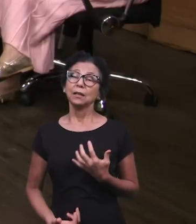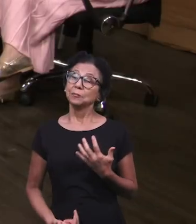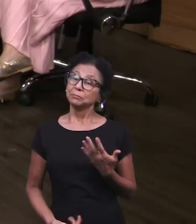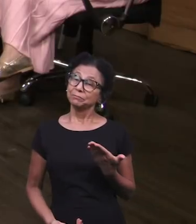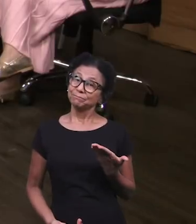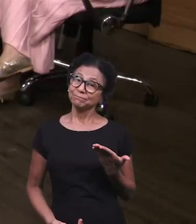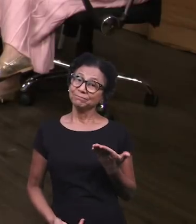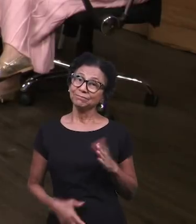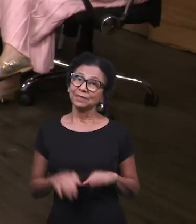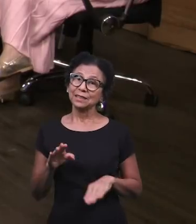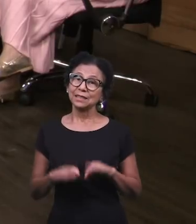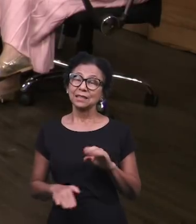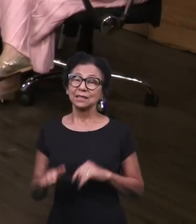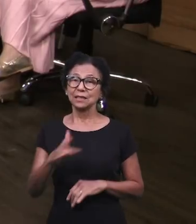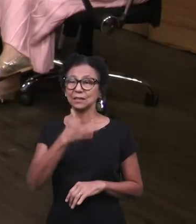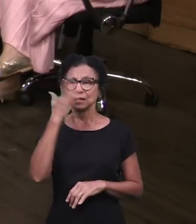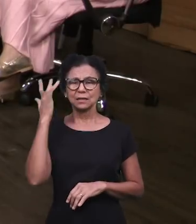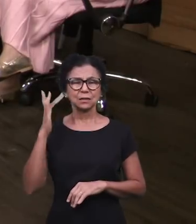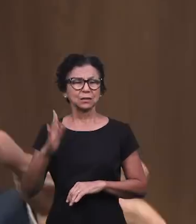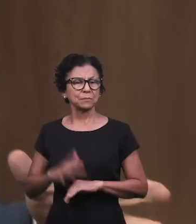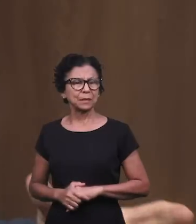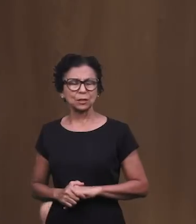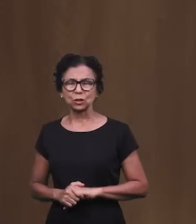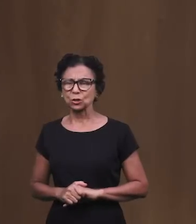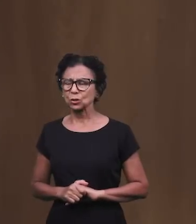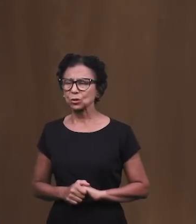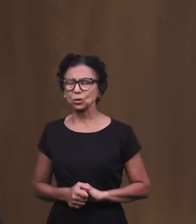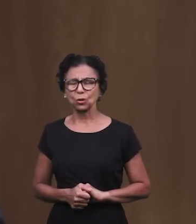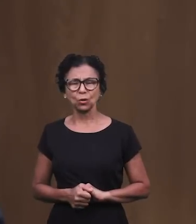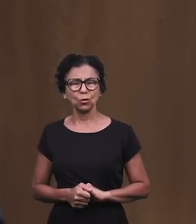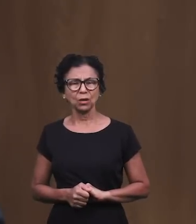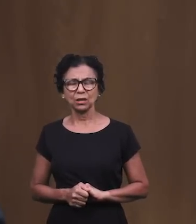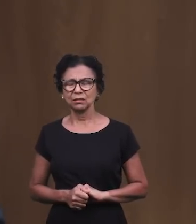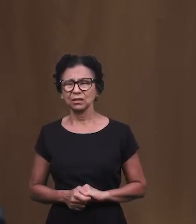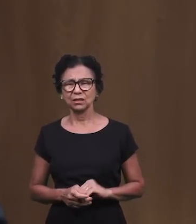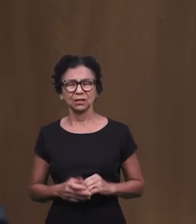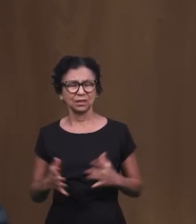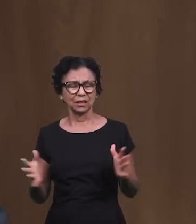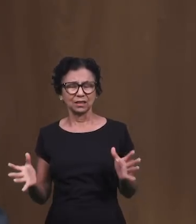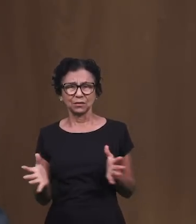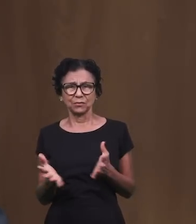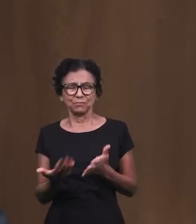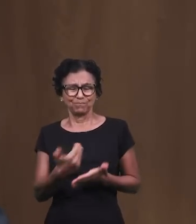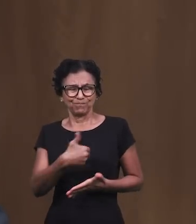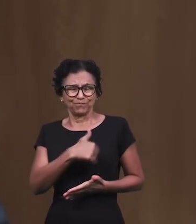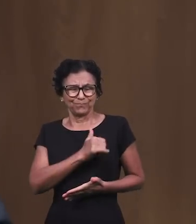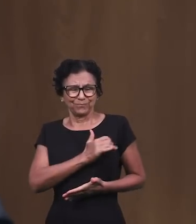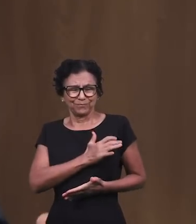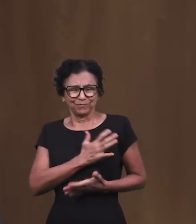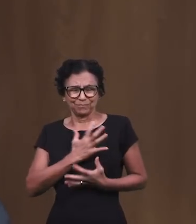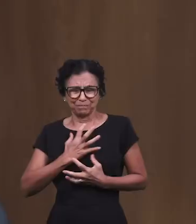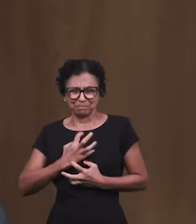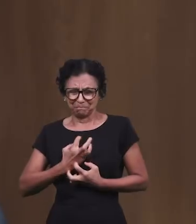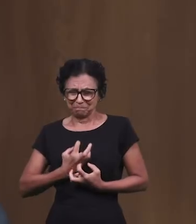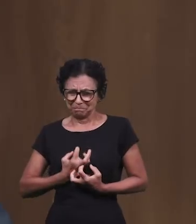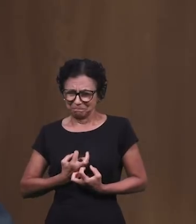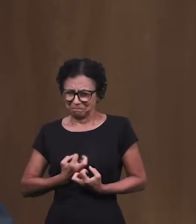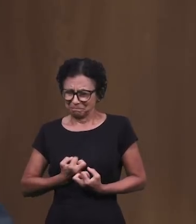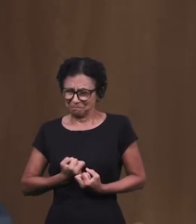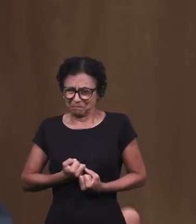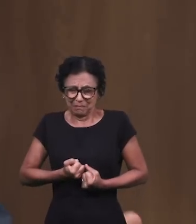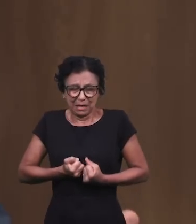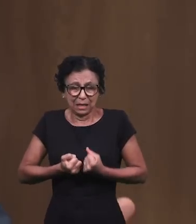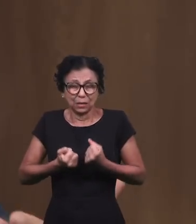escolhe. Ela simplesmente invade o coração e a pessoa se vê refém daquele sentimento.